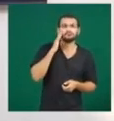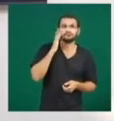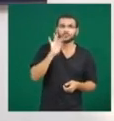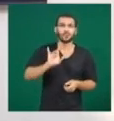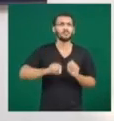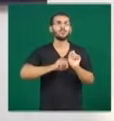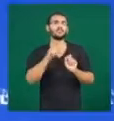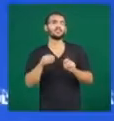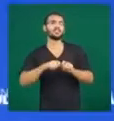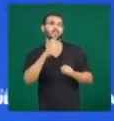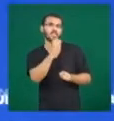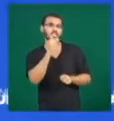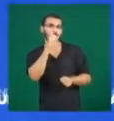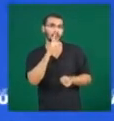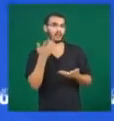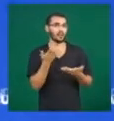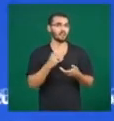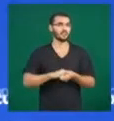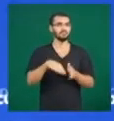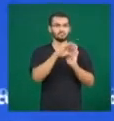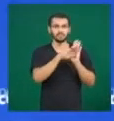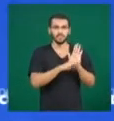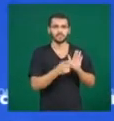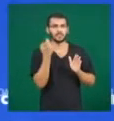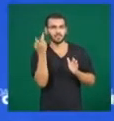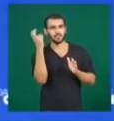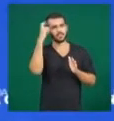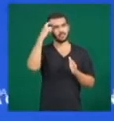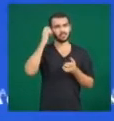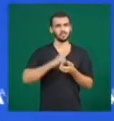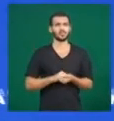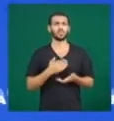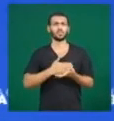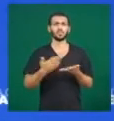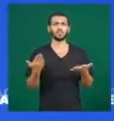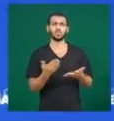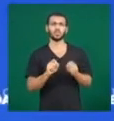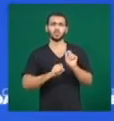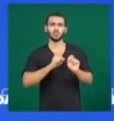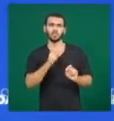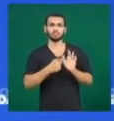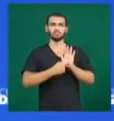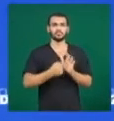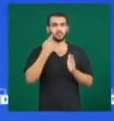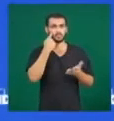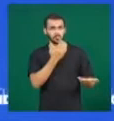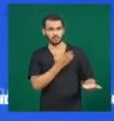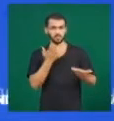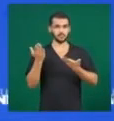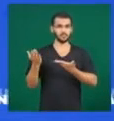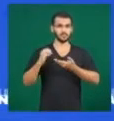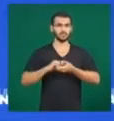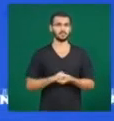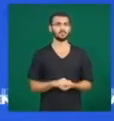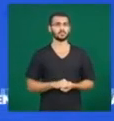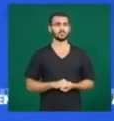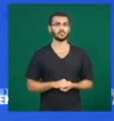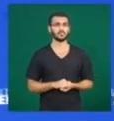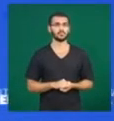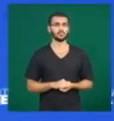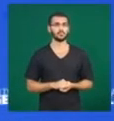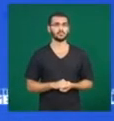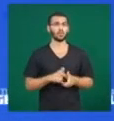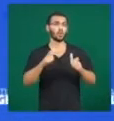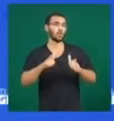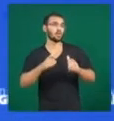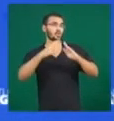agenda cultural. Começou hoje, às 7 da noite, a exposição Ar do Tempo, imagem e representação da crise, no Museu Universitário